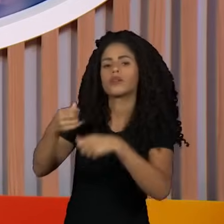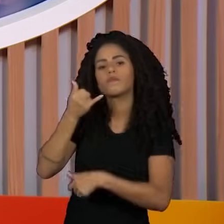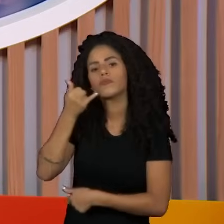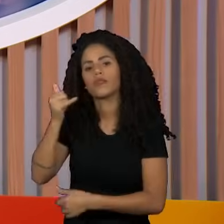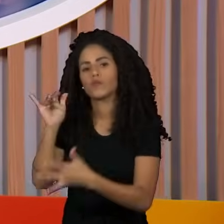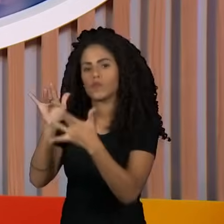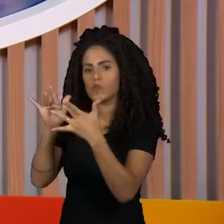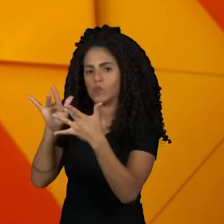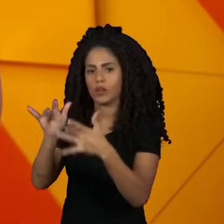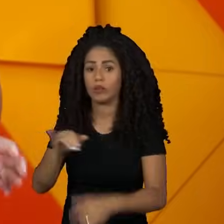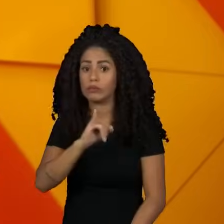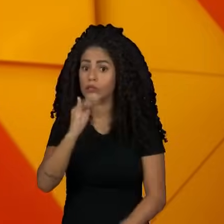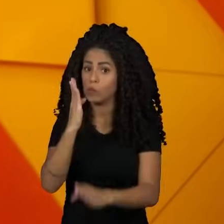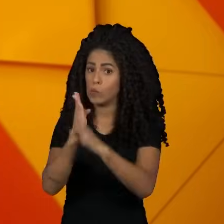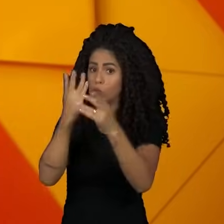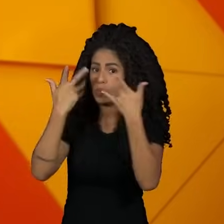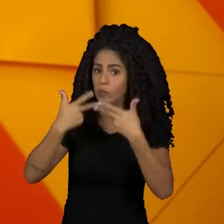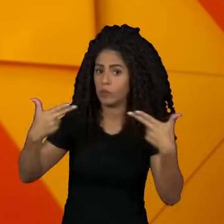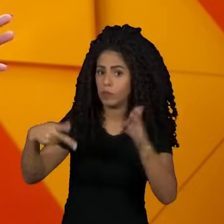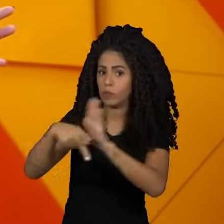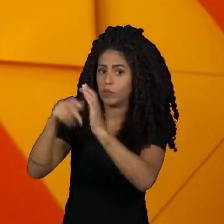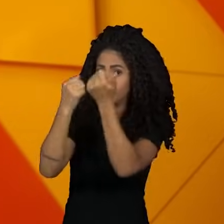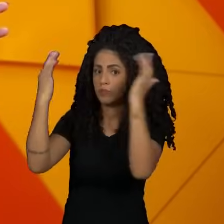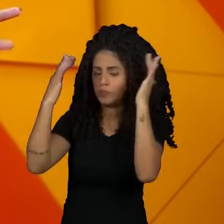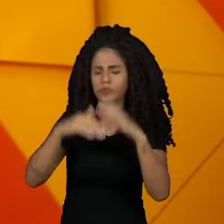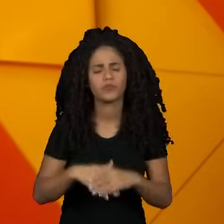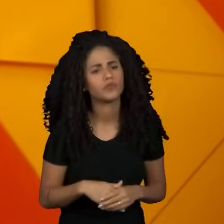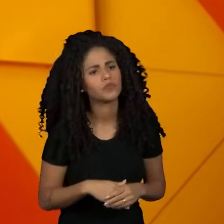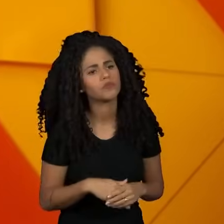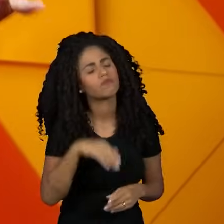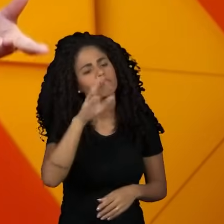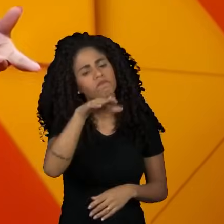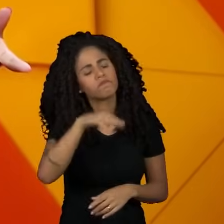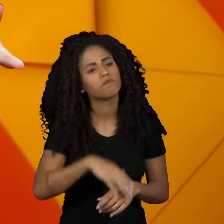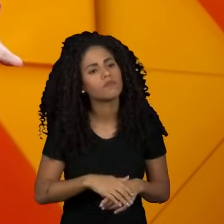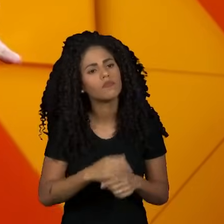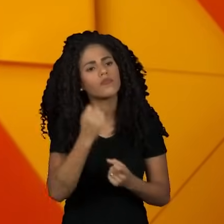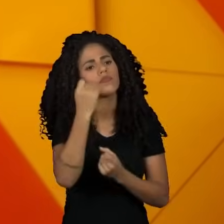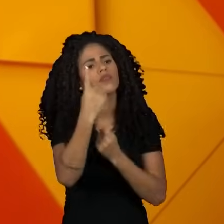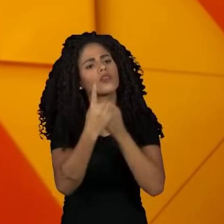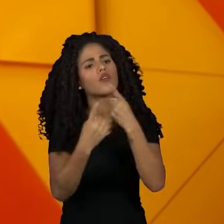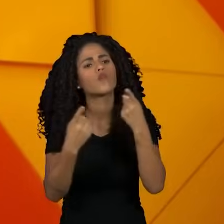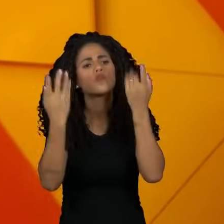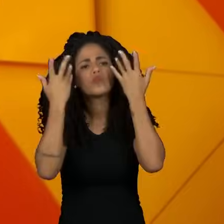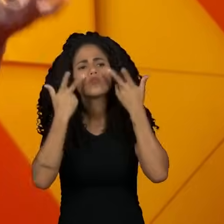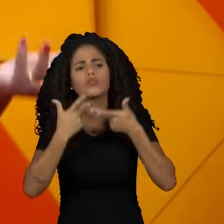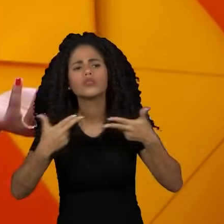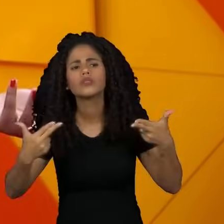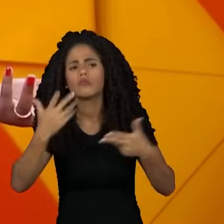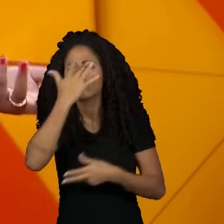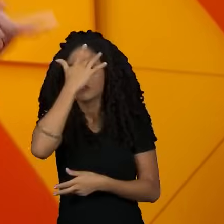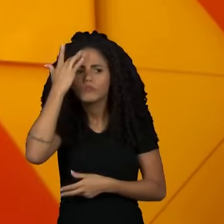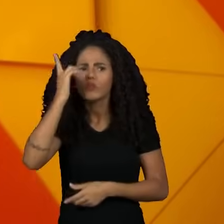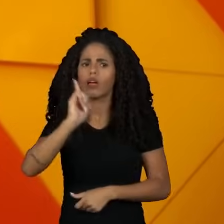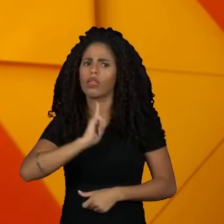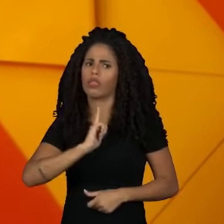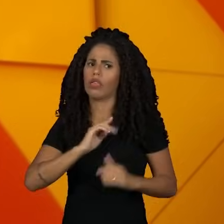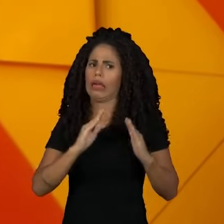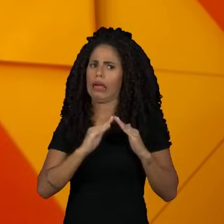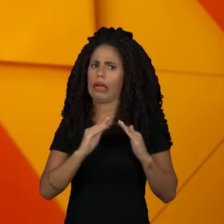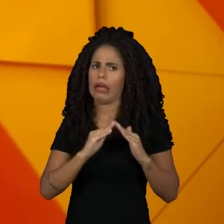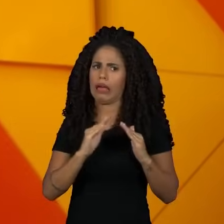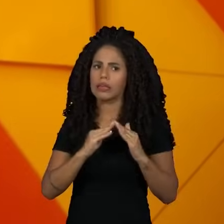200219. Renan, será que a gente pode citar aí alguns animais silvestres que as pessoas costumam ter em casa, mas